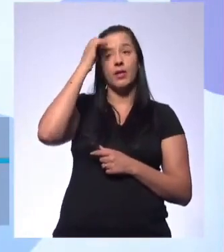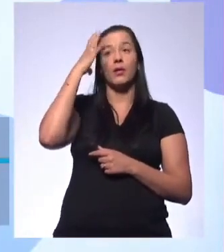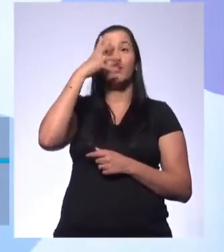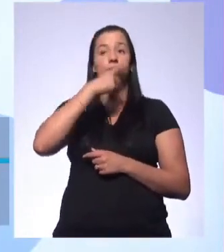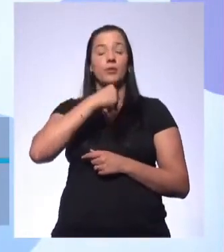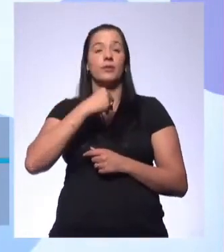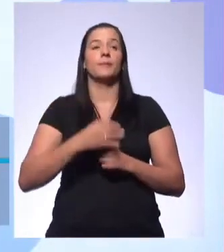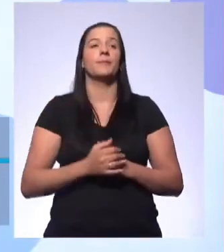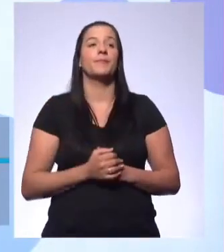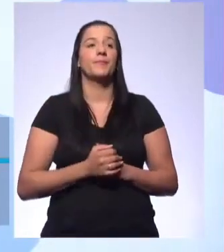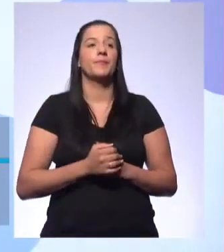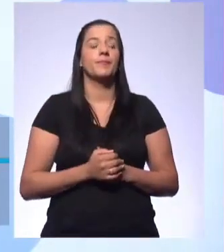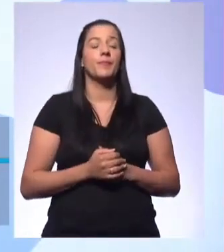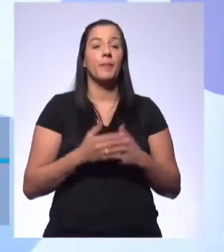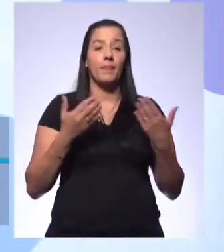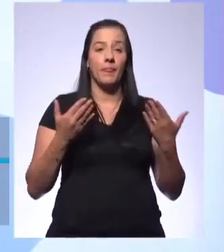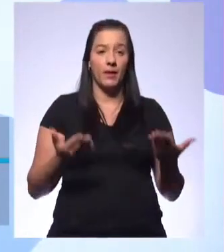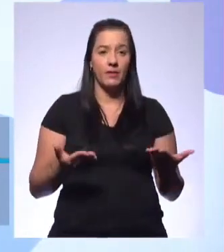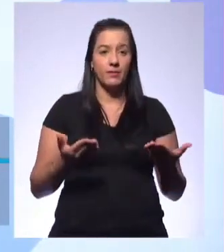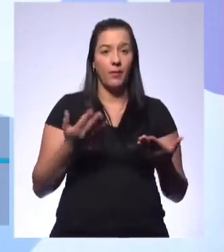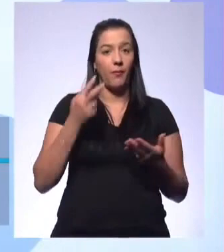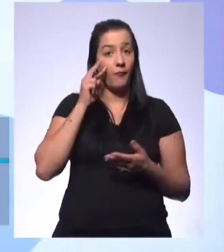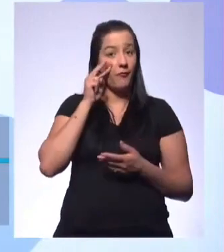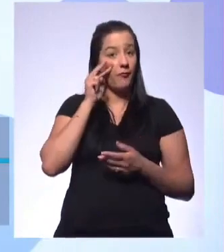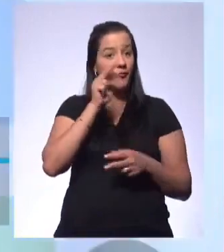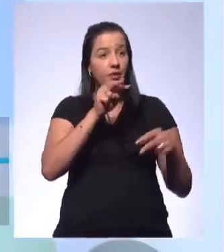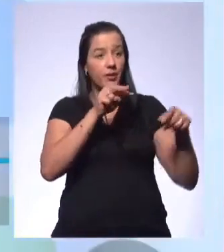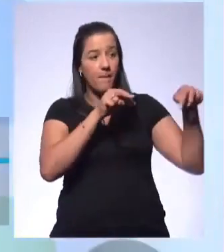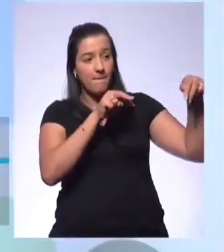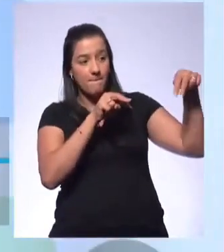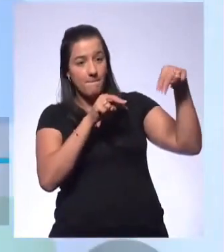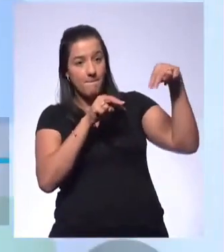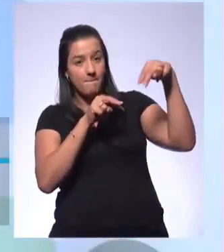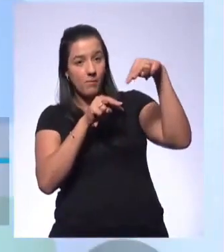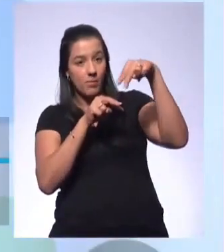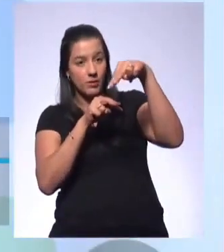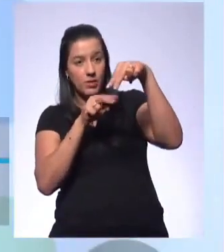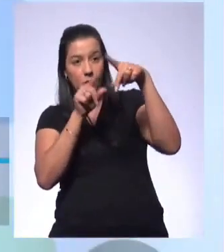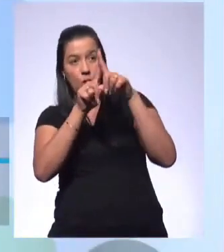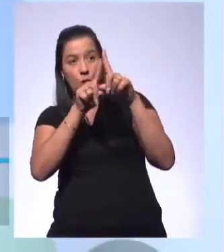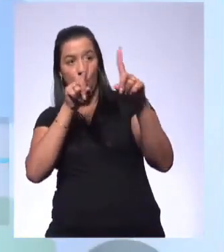ó. Olha só ali, vi te passar longe de mim.